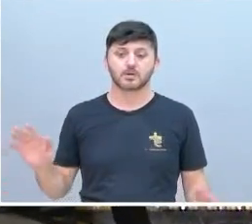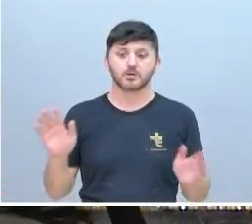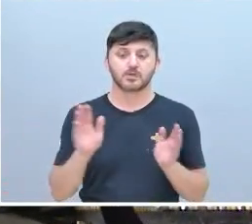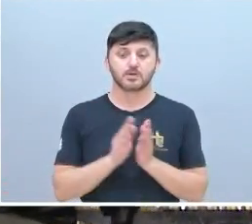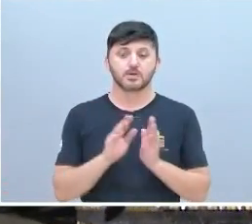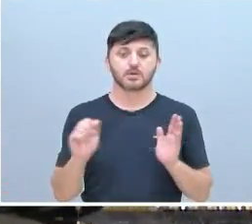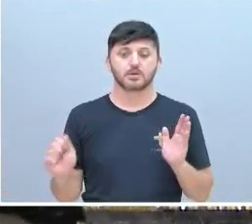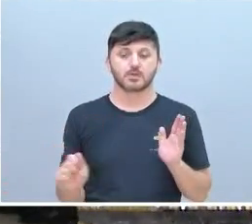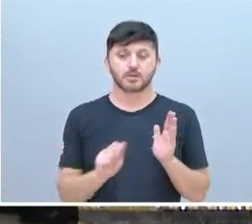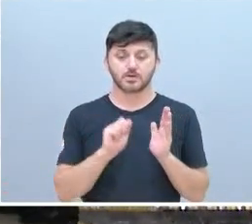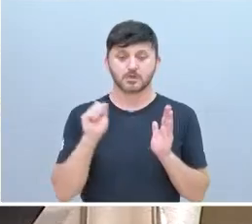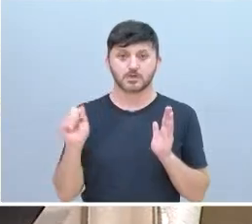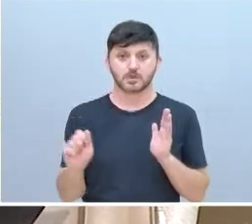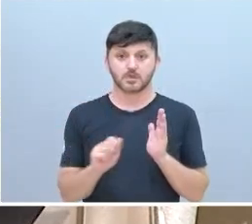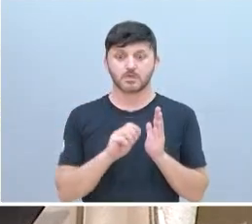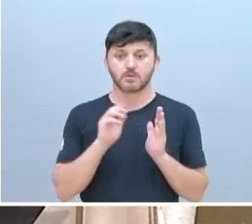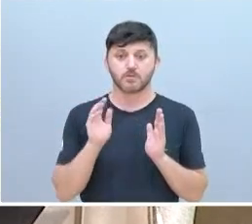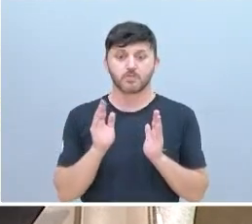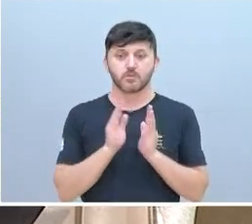Amém.